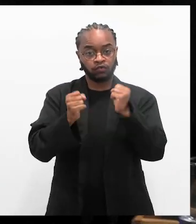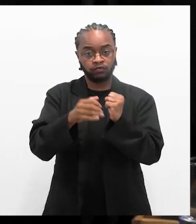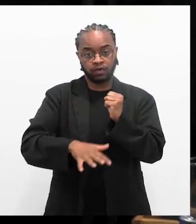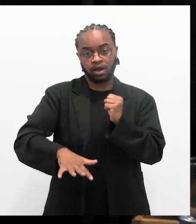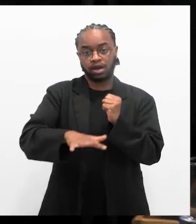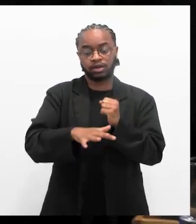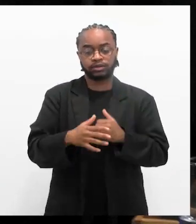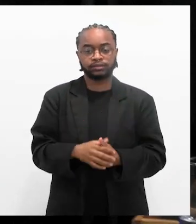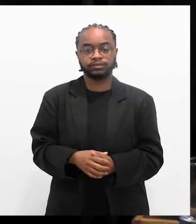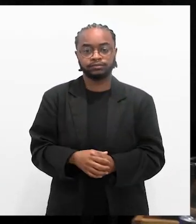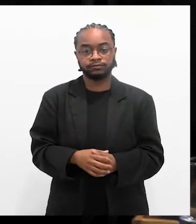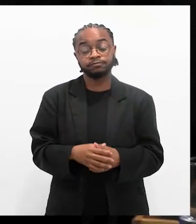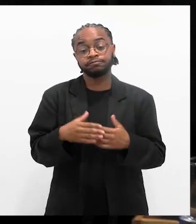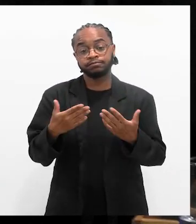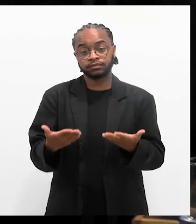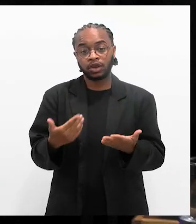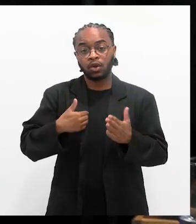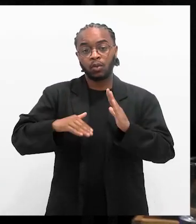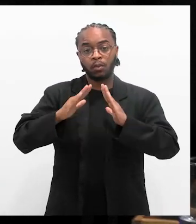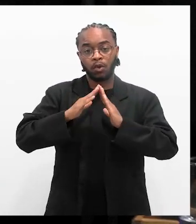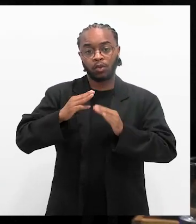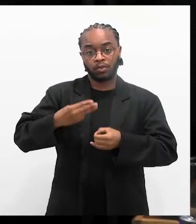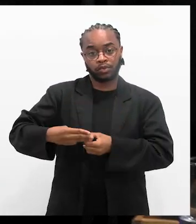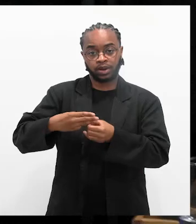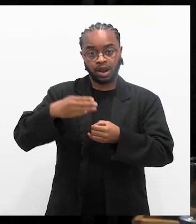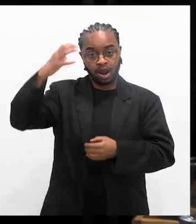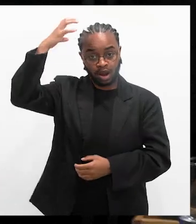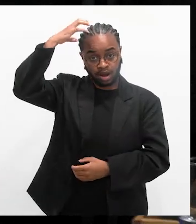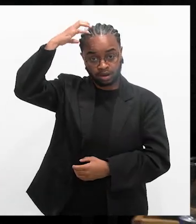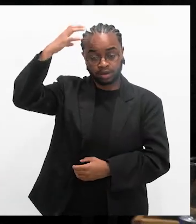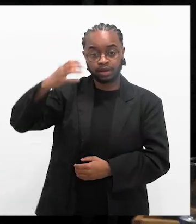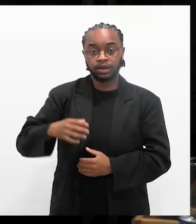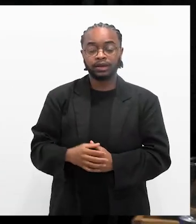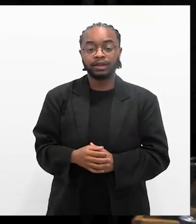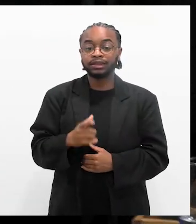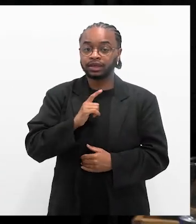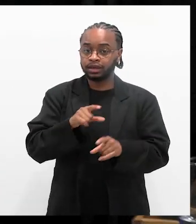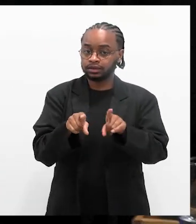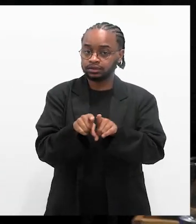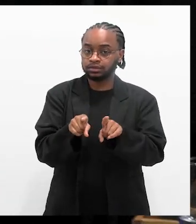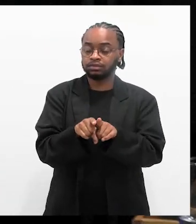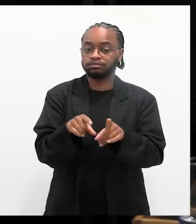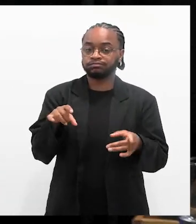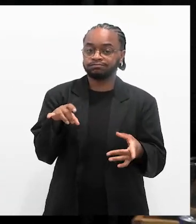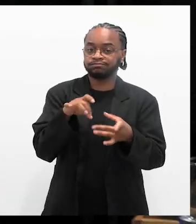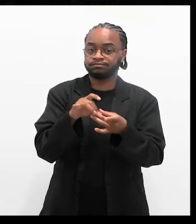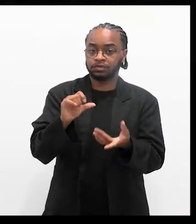novamente essa indústria. Eu venho de um município que é Angra dos Reis, que tem lá,